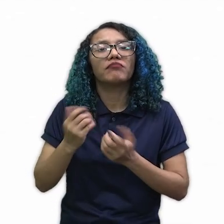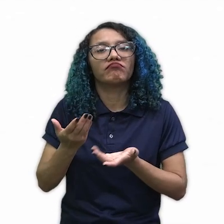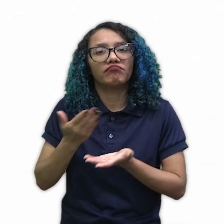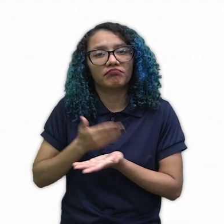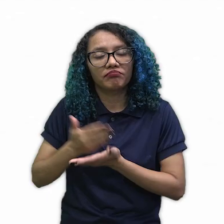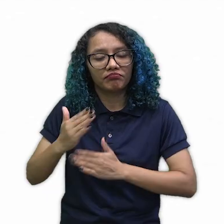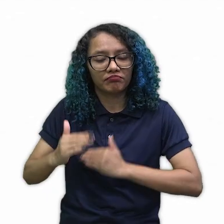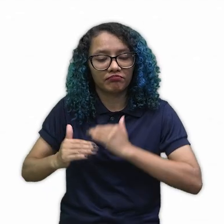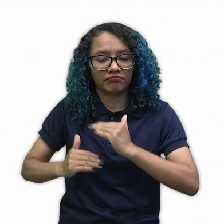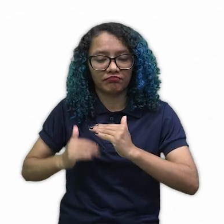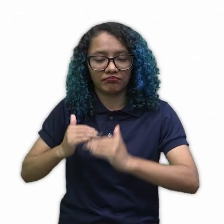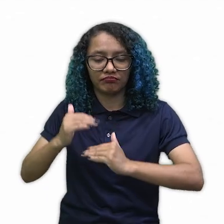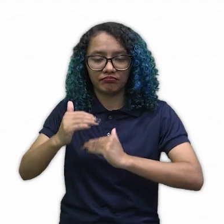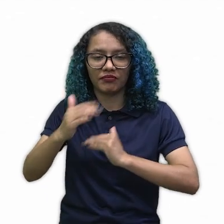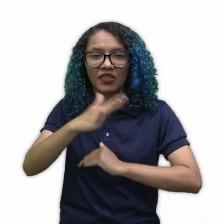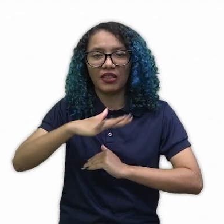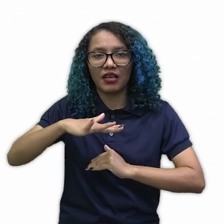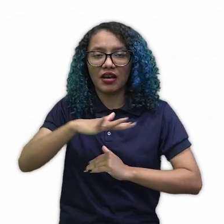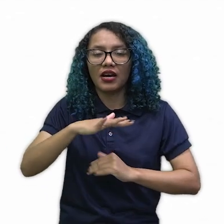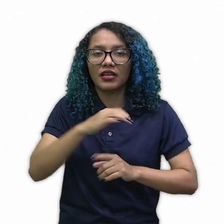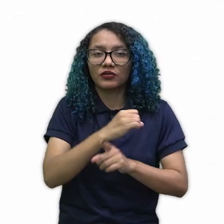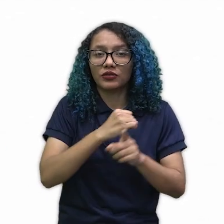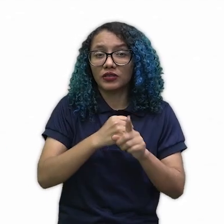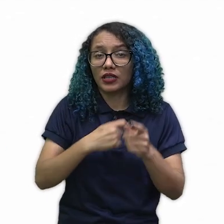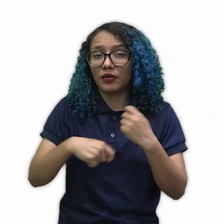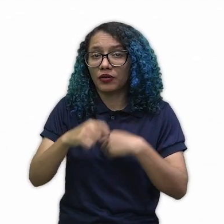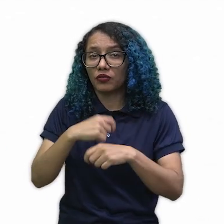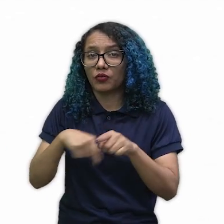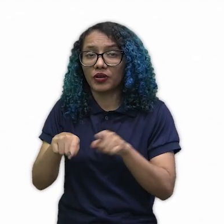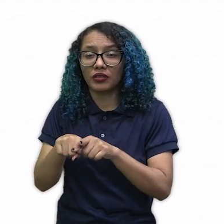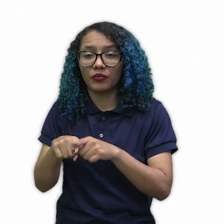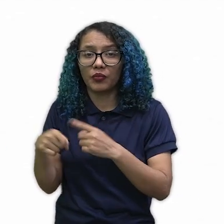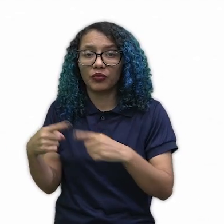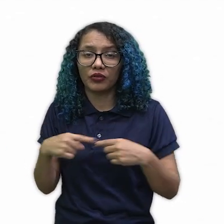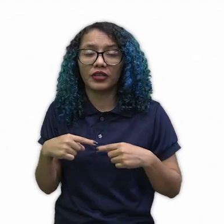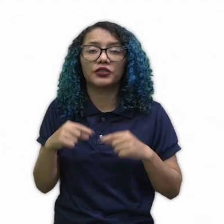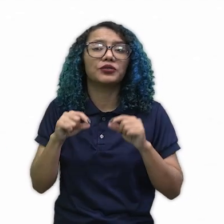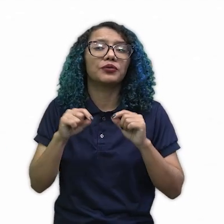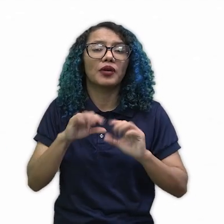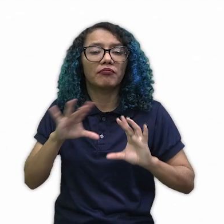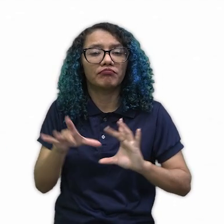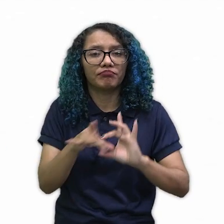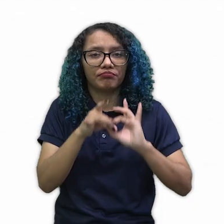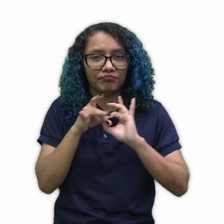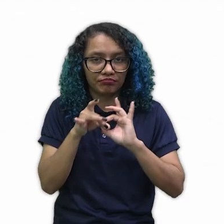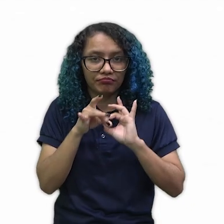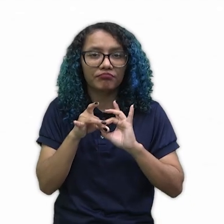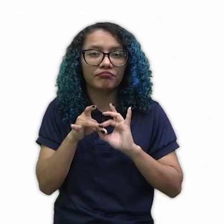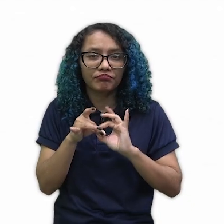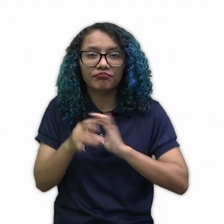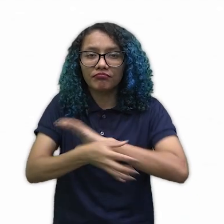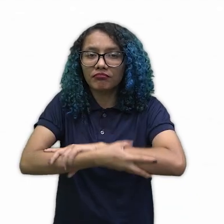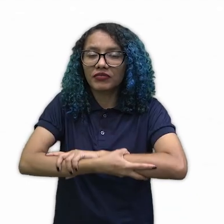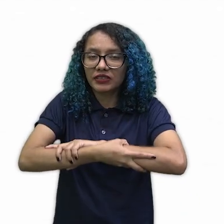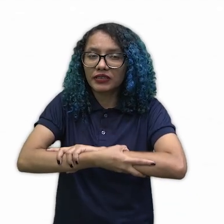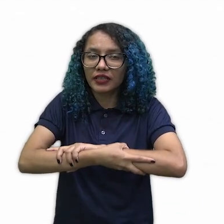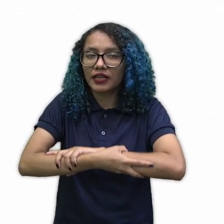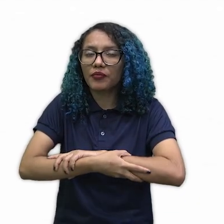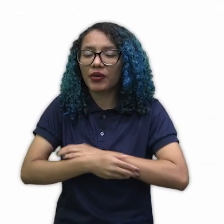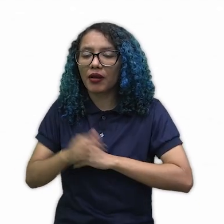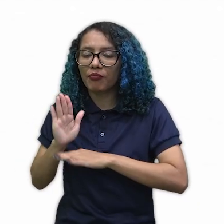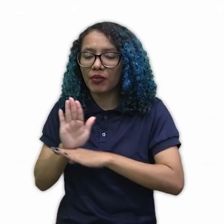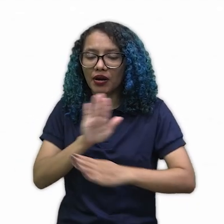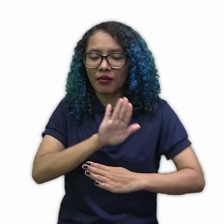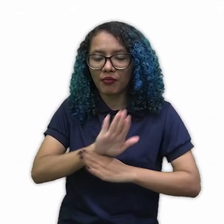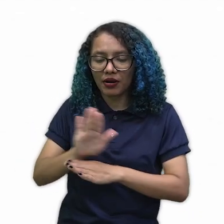na parte econômica, na parte social e na parte política. Eles acabaram se unindo para o quê? Para cooperar em